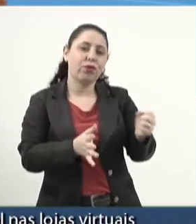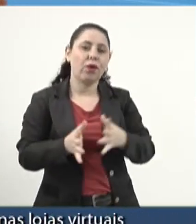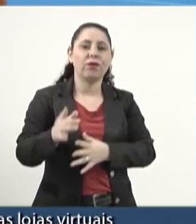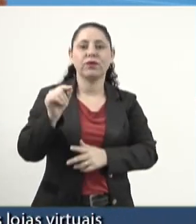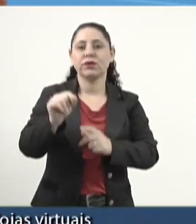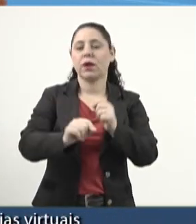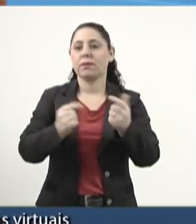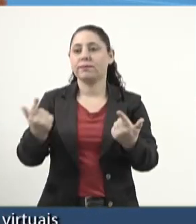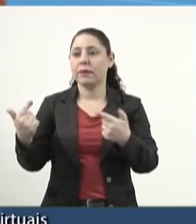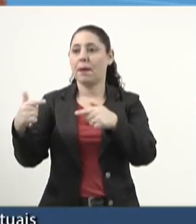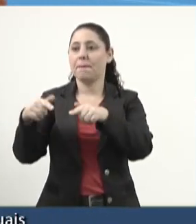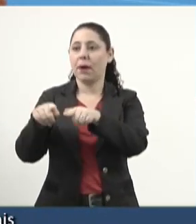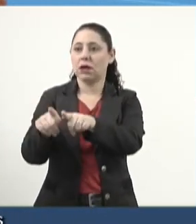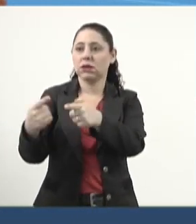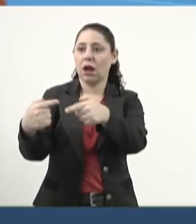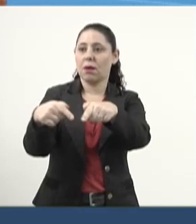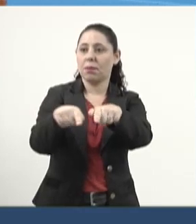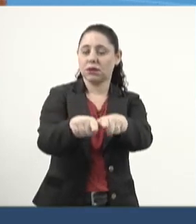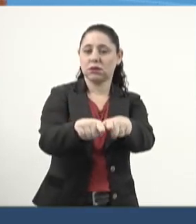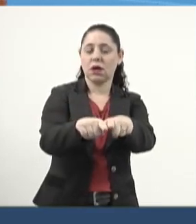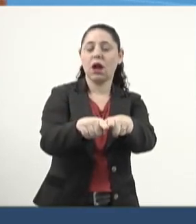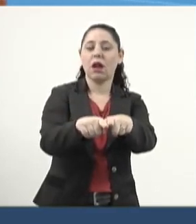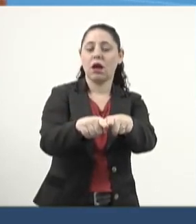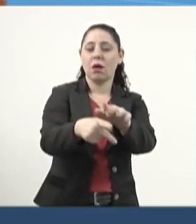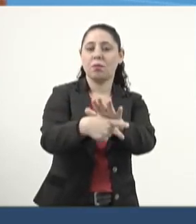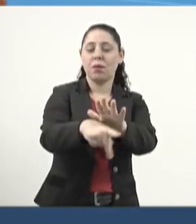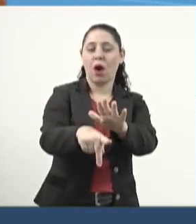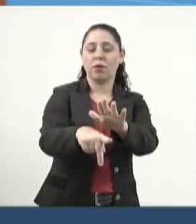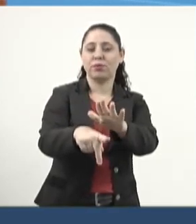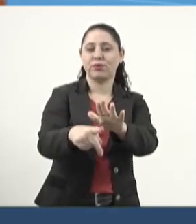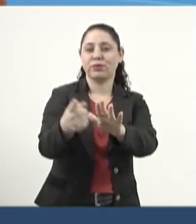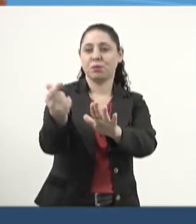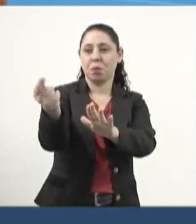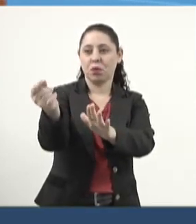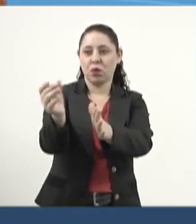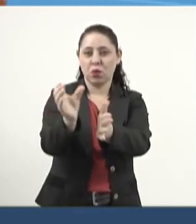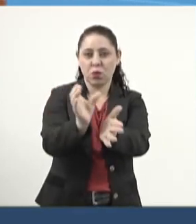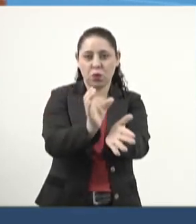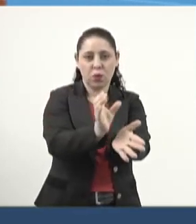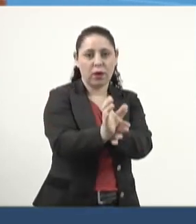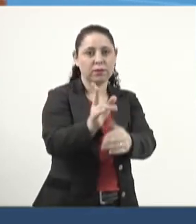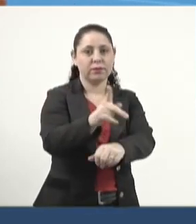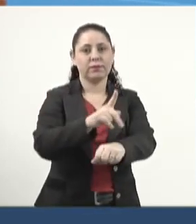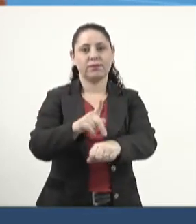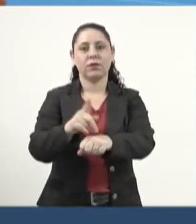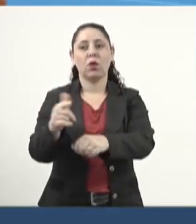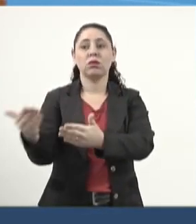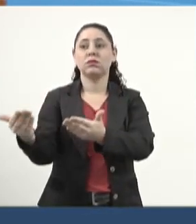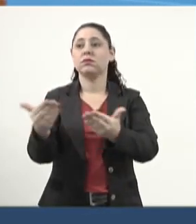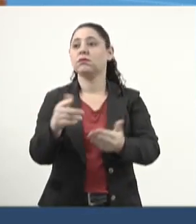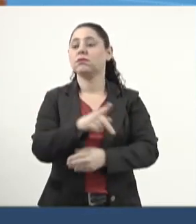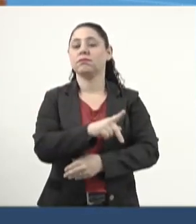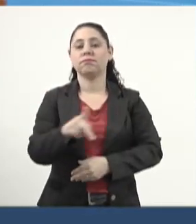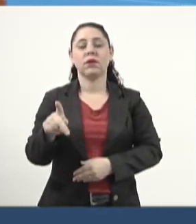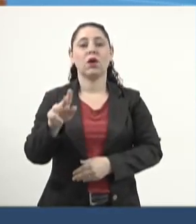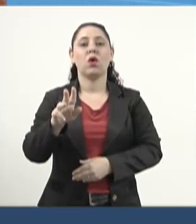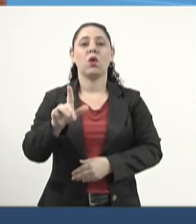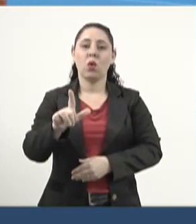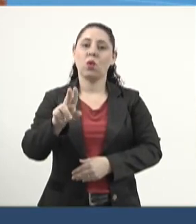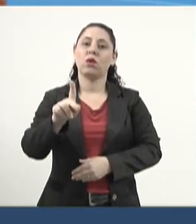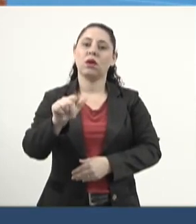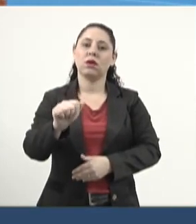novos parceiros comerciais que vêm investir no Brasil a convite do presidente Lula.